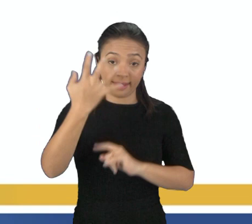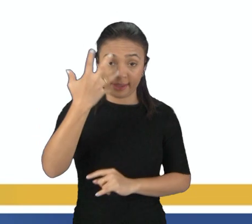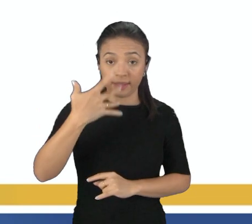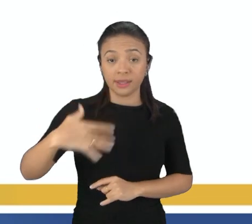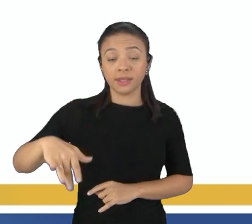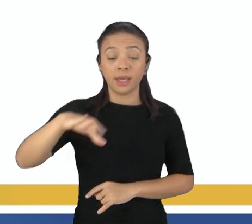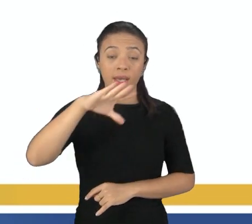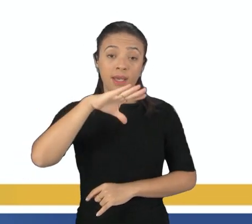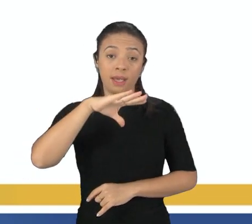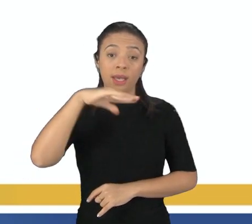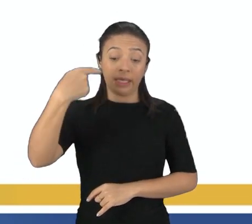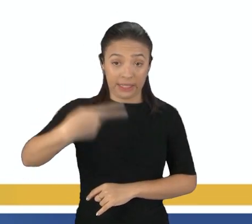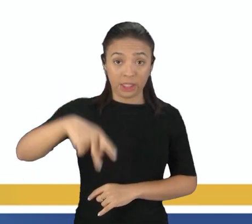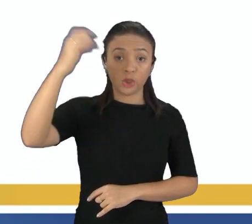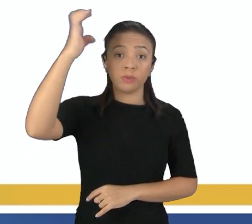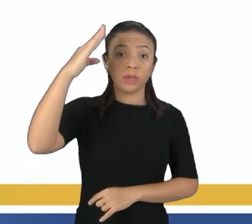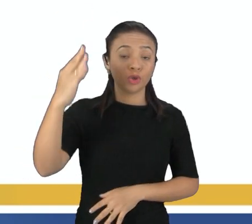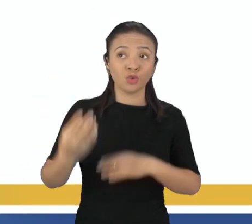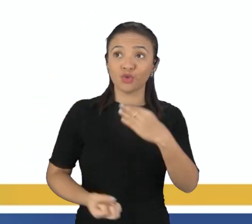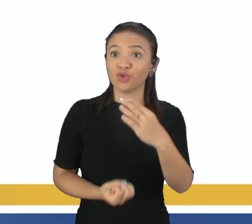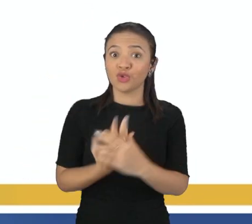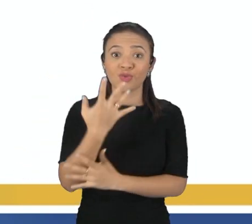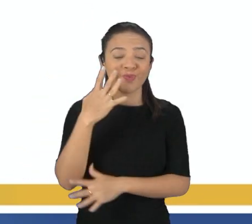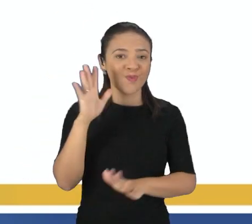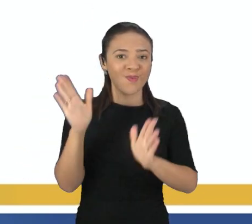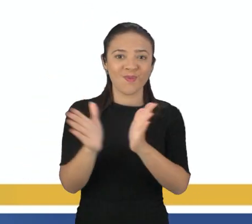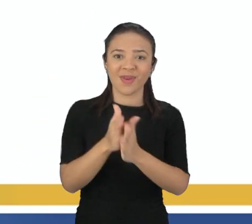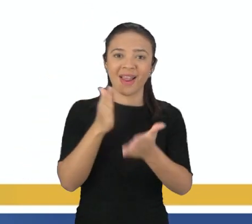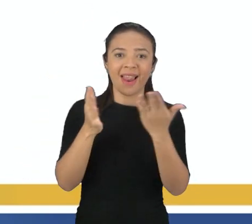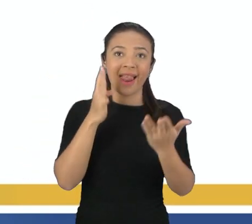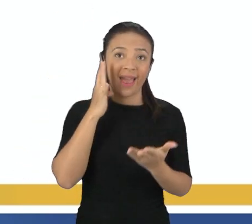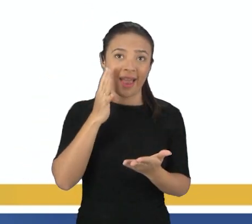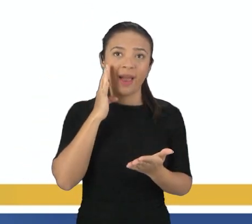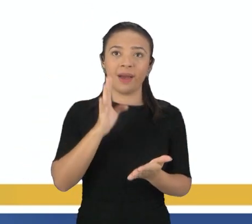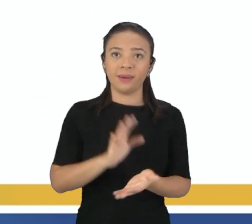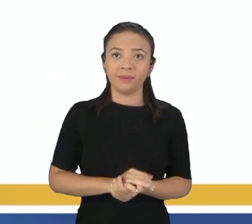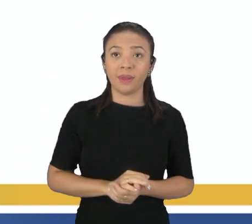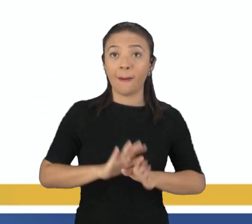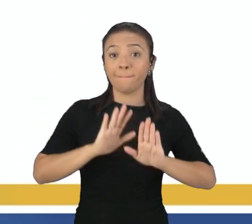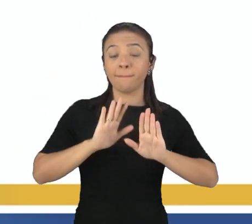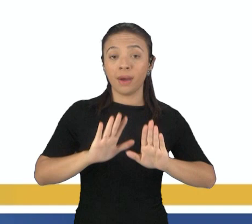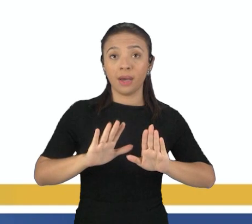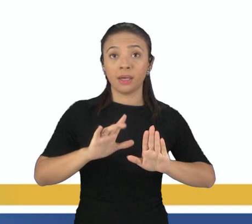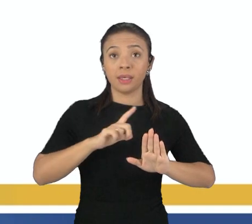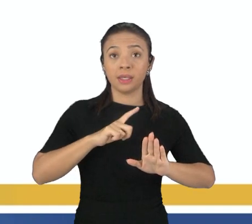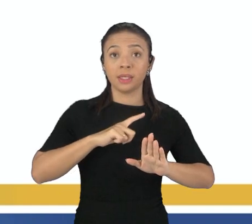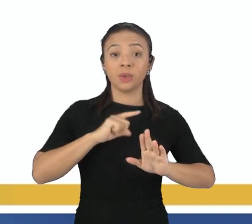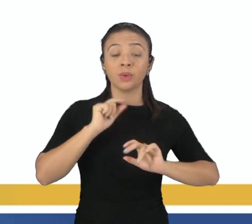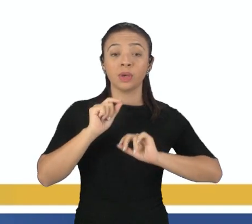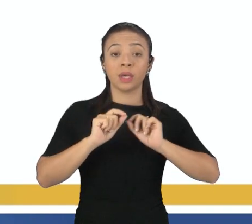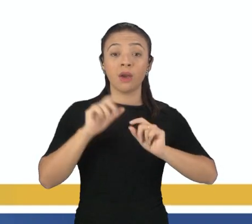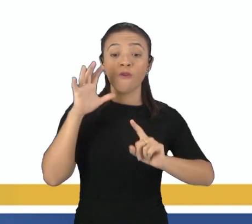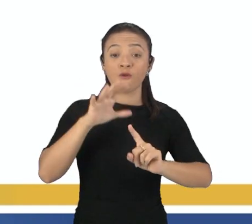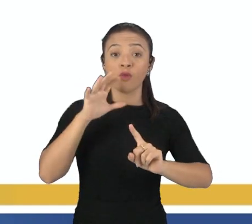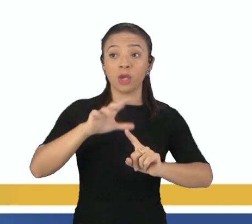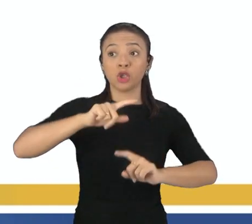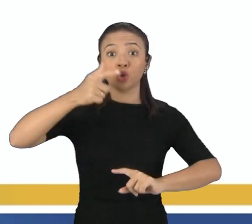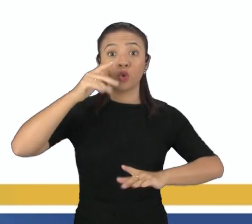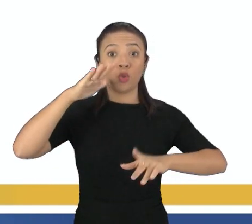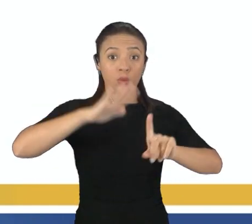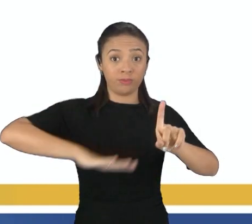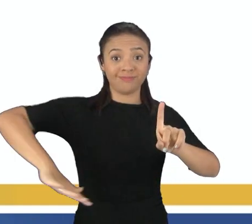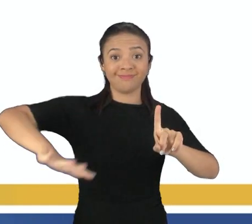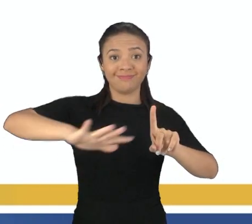brasileiras, têm origens surpreendentes. Vem tanto dos povos que deram origem à nossa civilização, o índio, o europeu e o